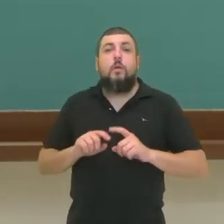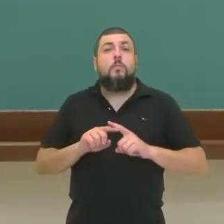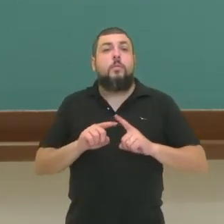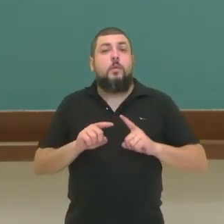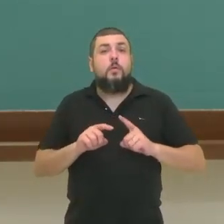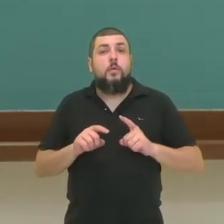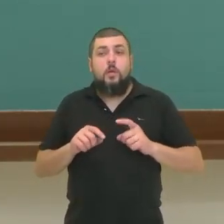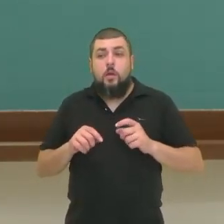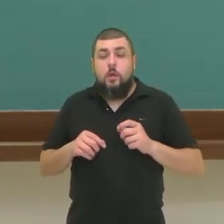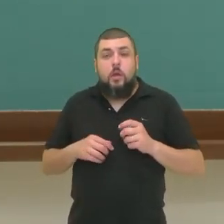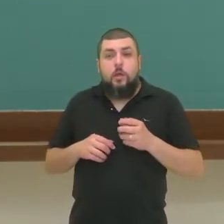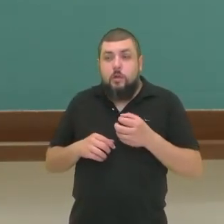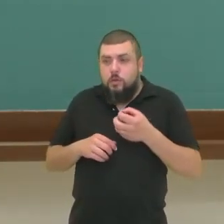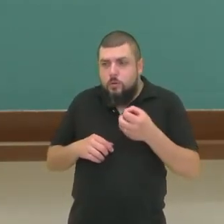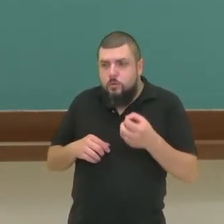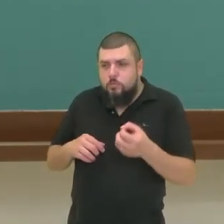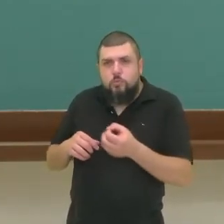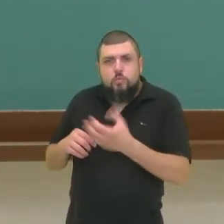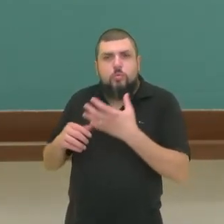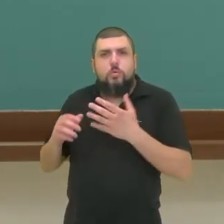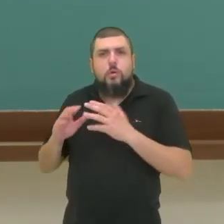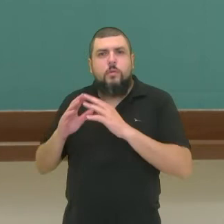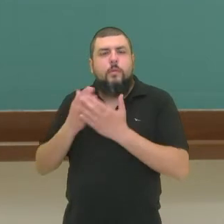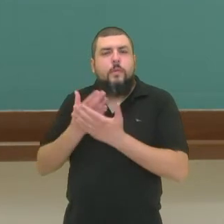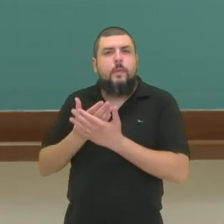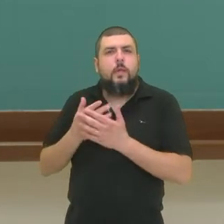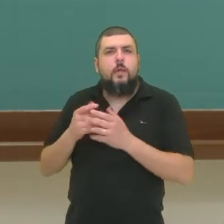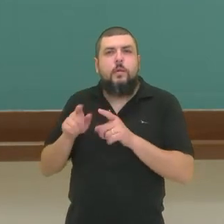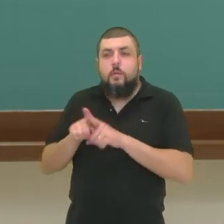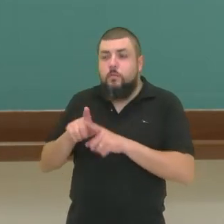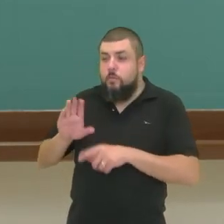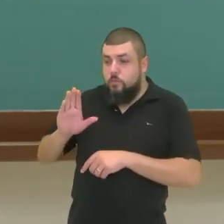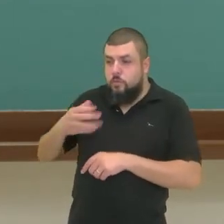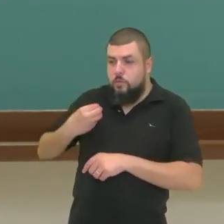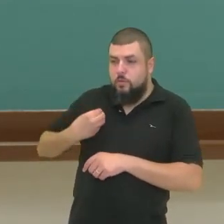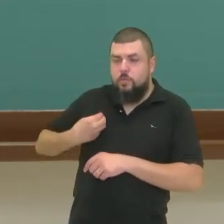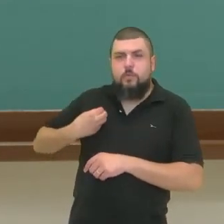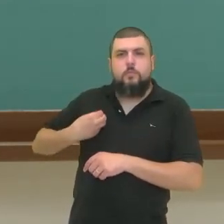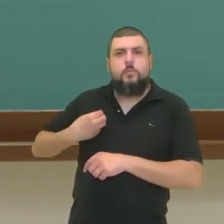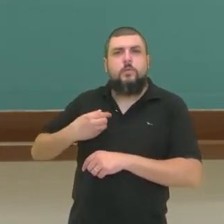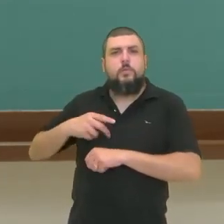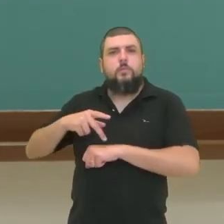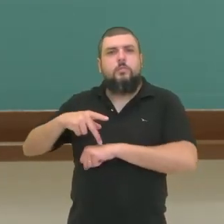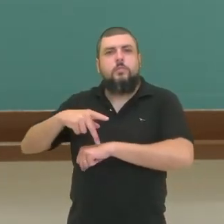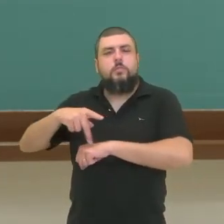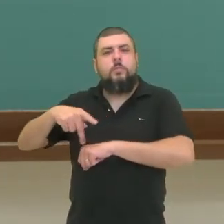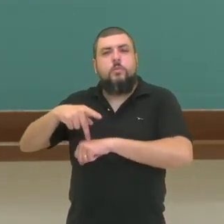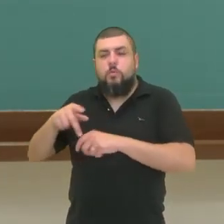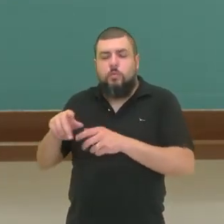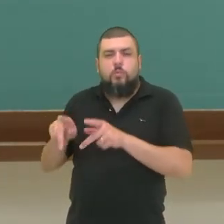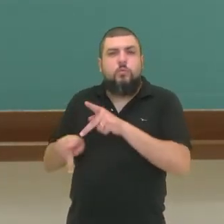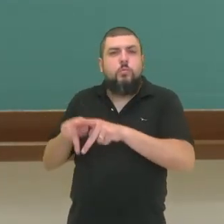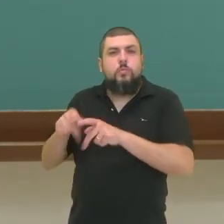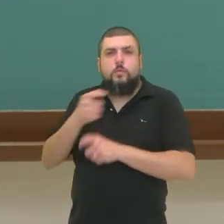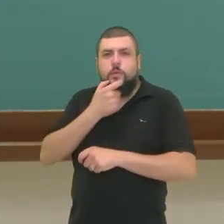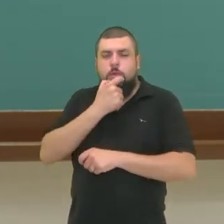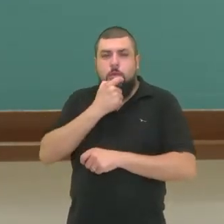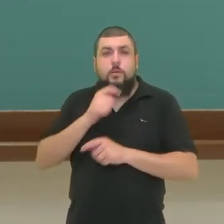também para os próprios ingleses que viviam lá. Mas a maior parte da população não vivia